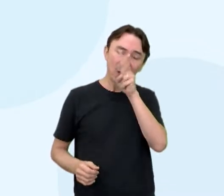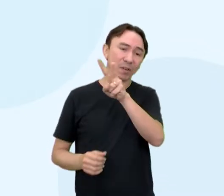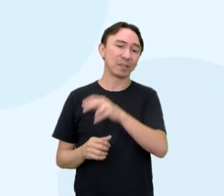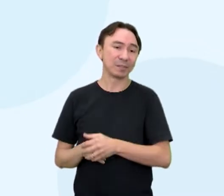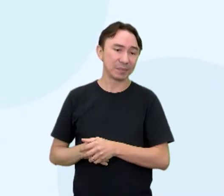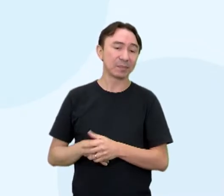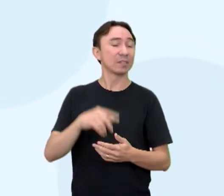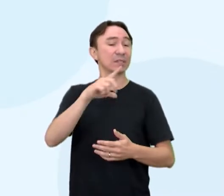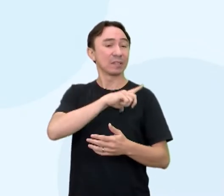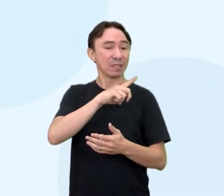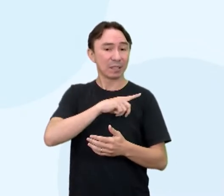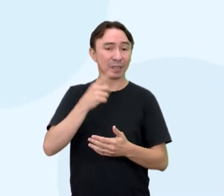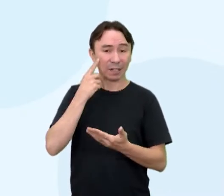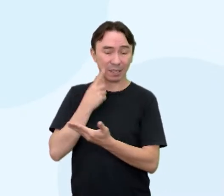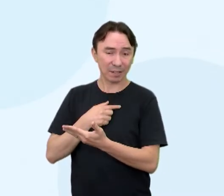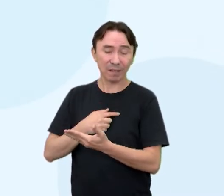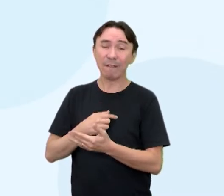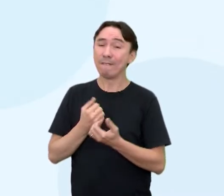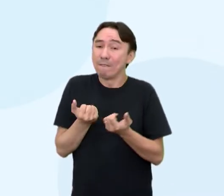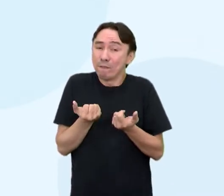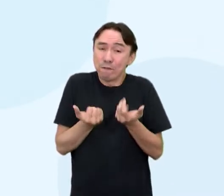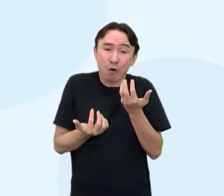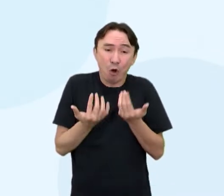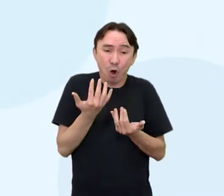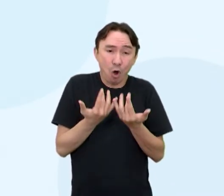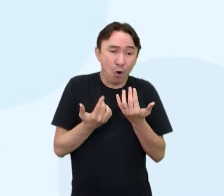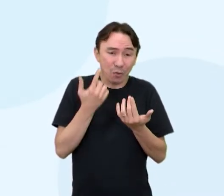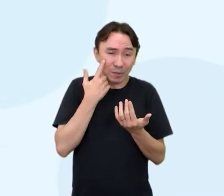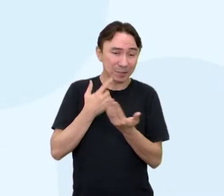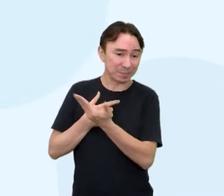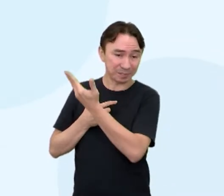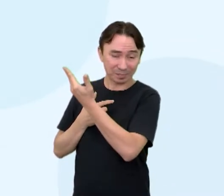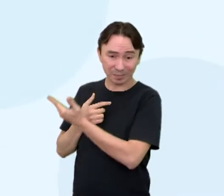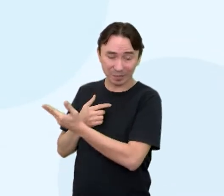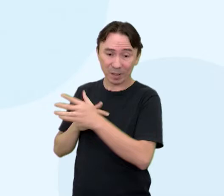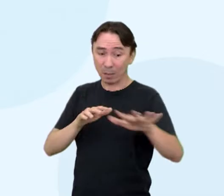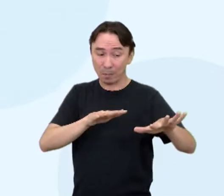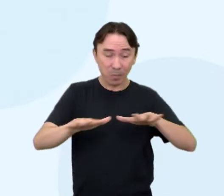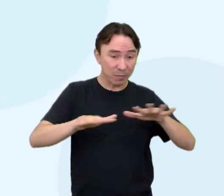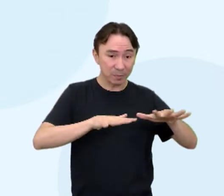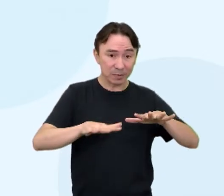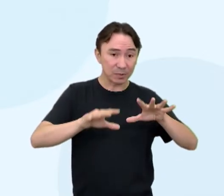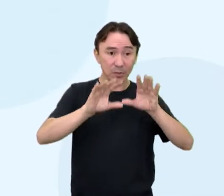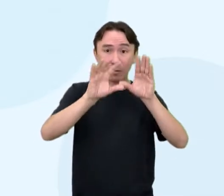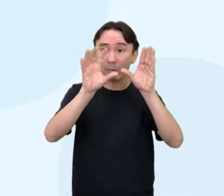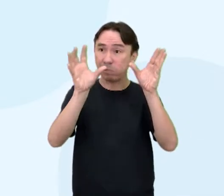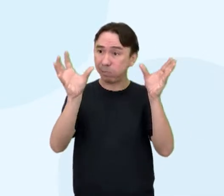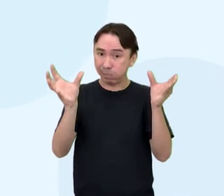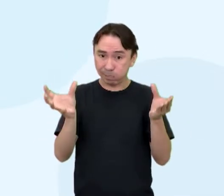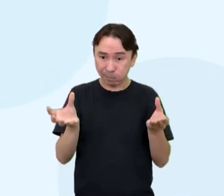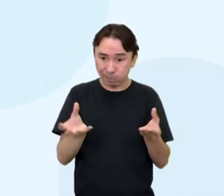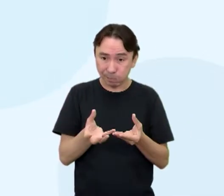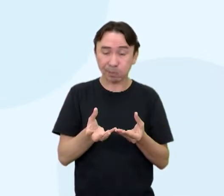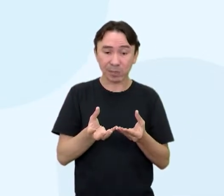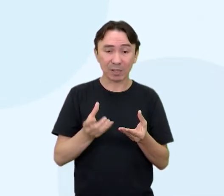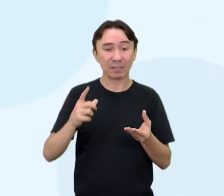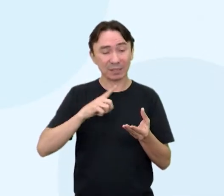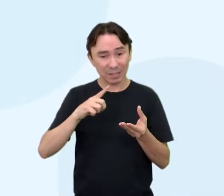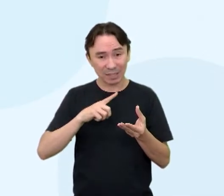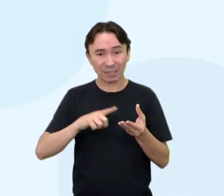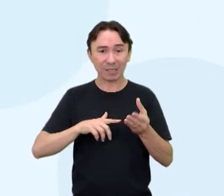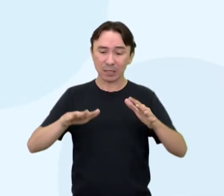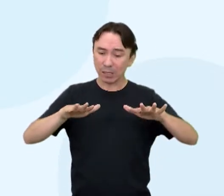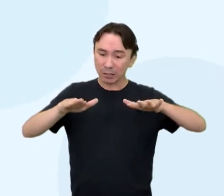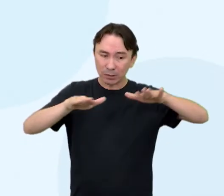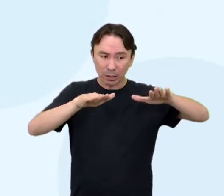aí do manto, né, principalmente aí da parte do manto superior, faz com que haja o deslocamento dessas placas